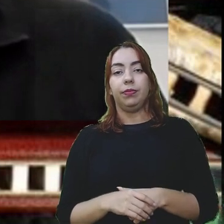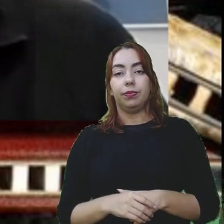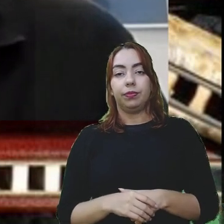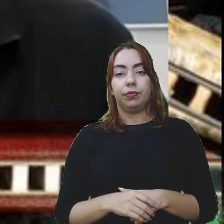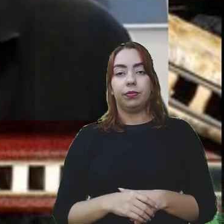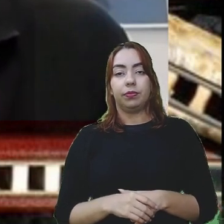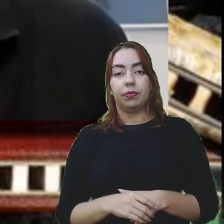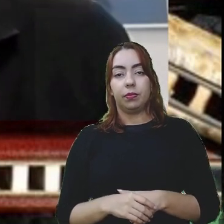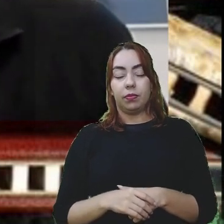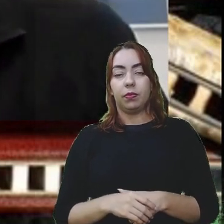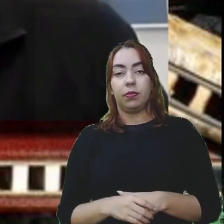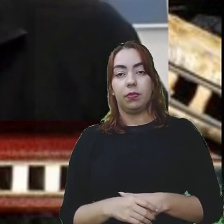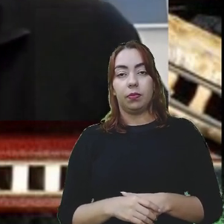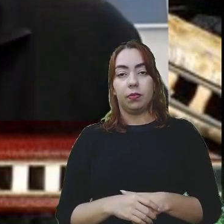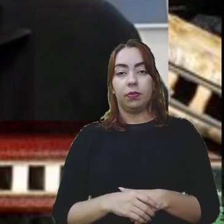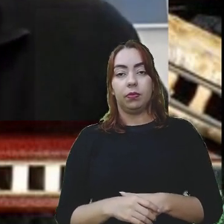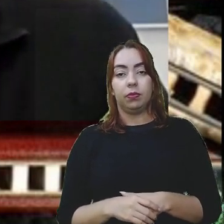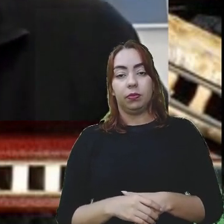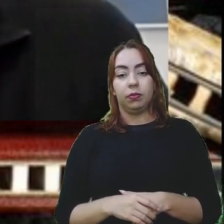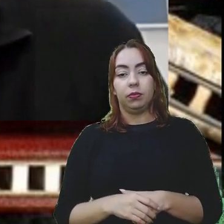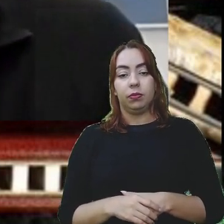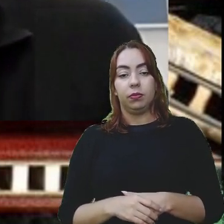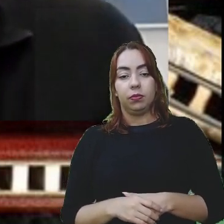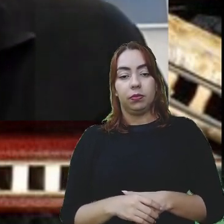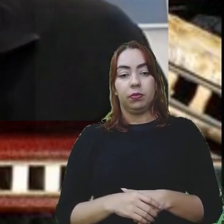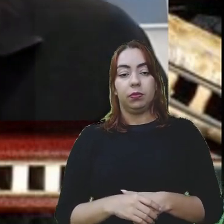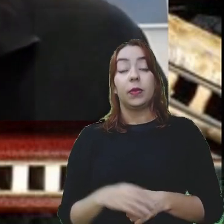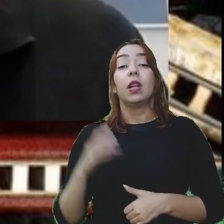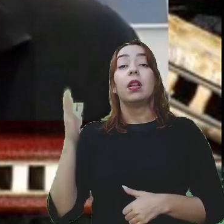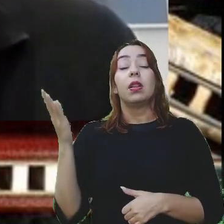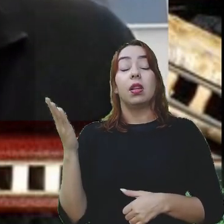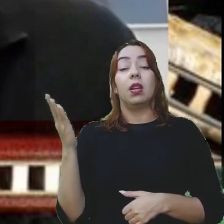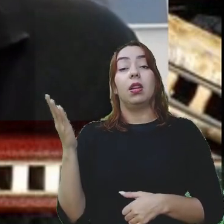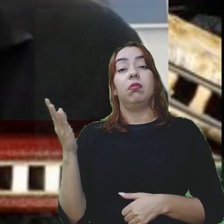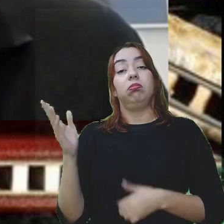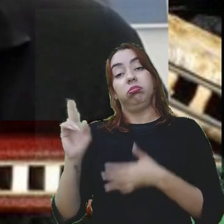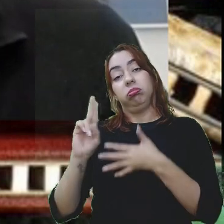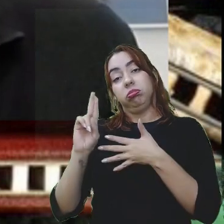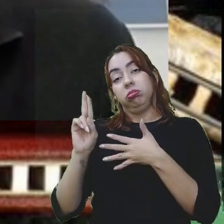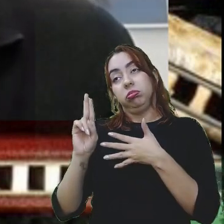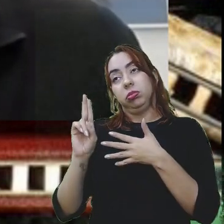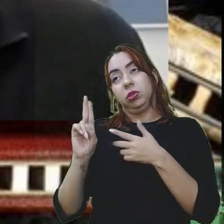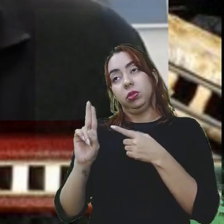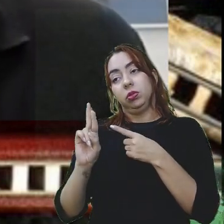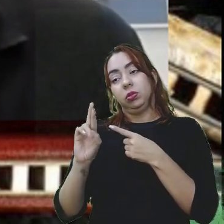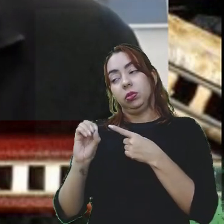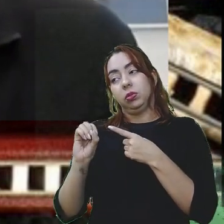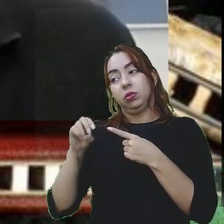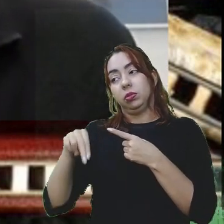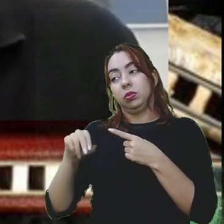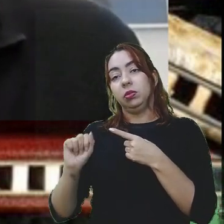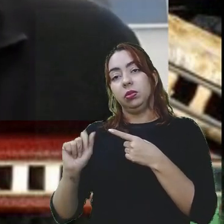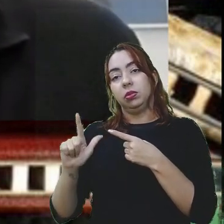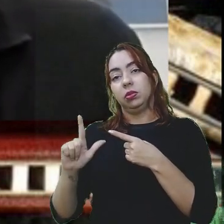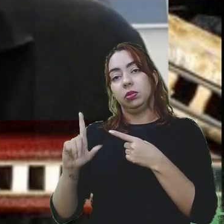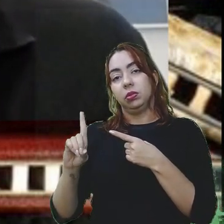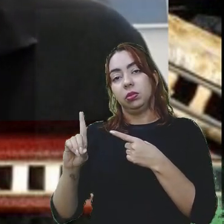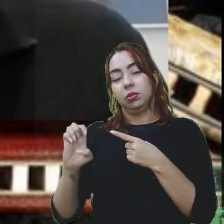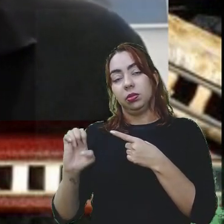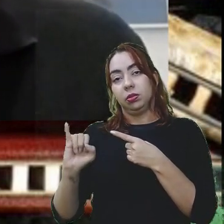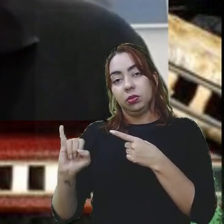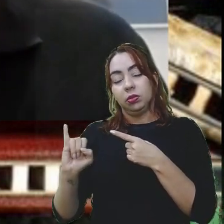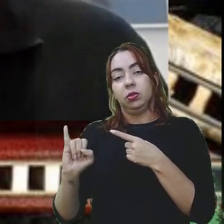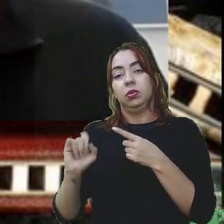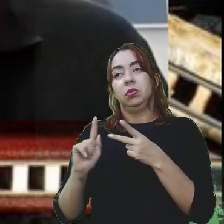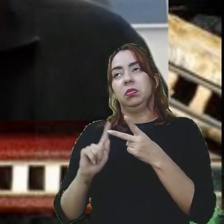podemos falar do lá de Curitiba, do Ronald, podemos falar do Bené, do Pablo, do